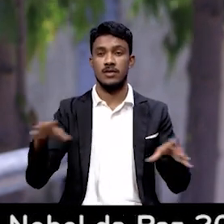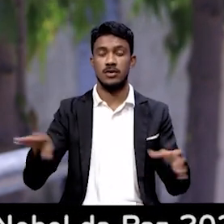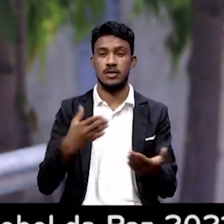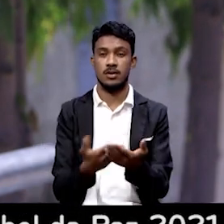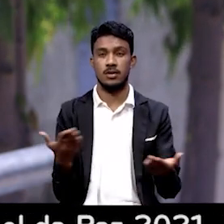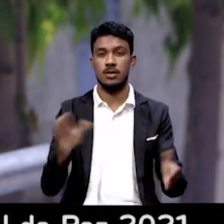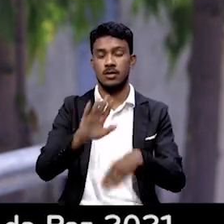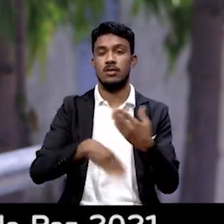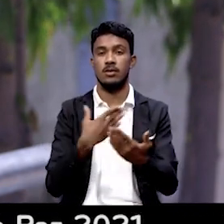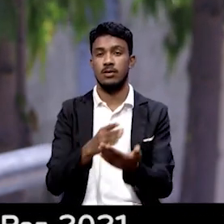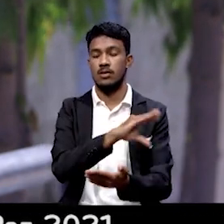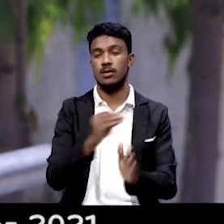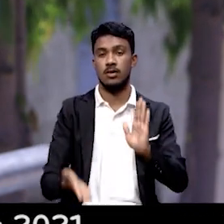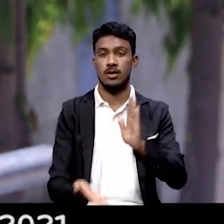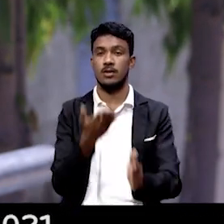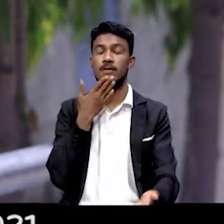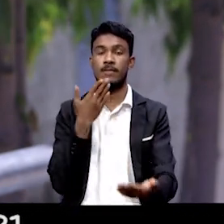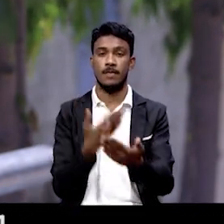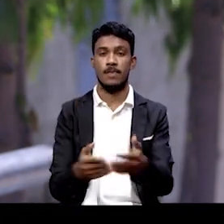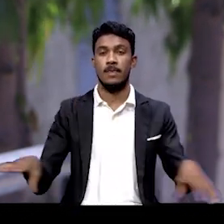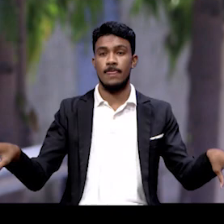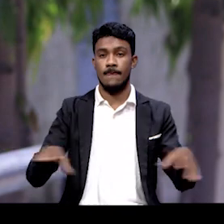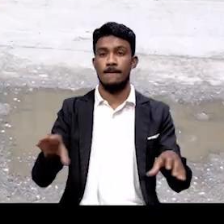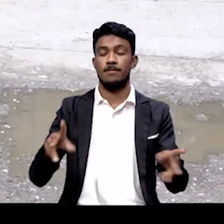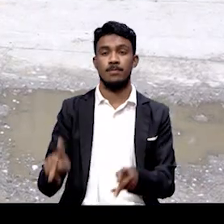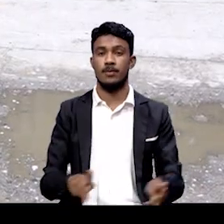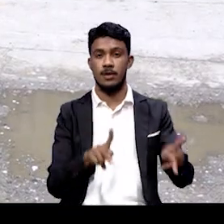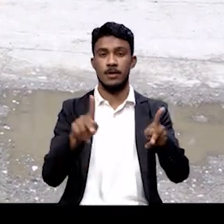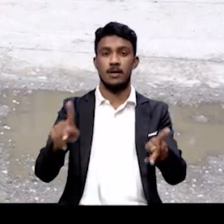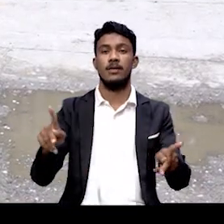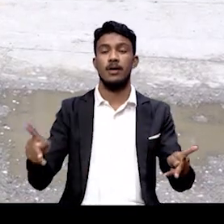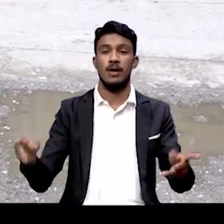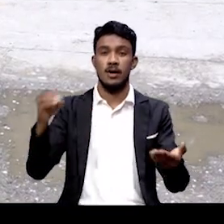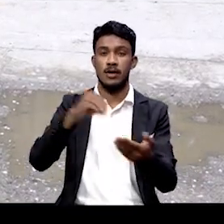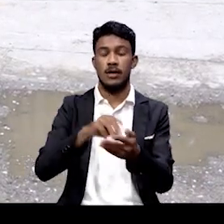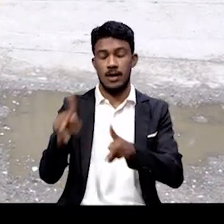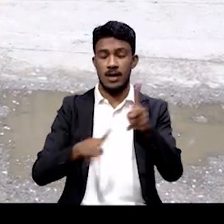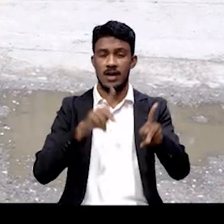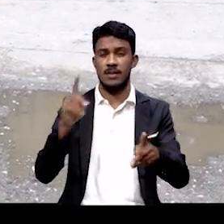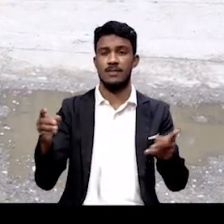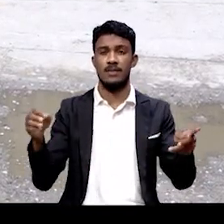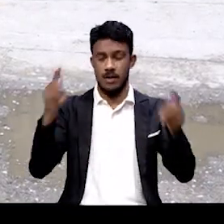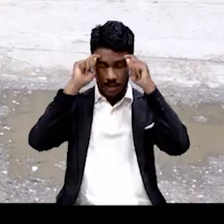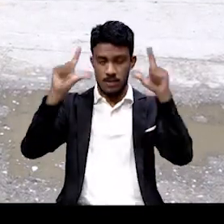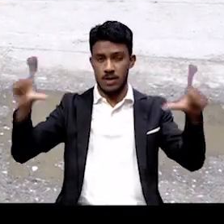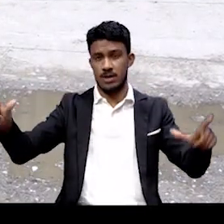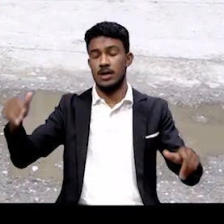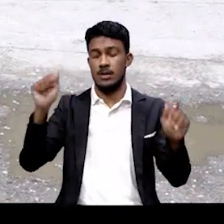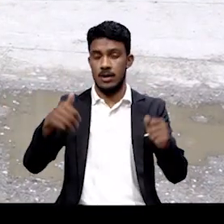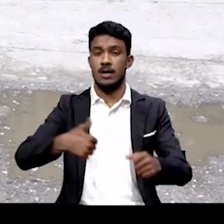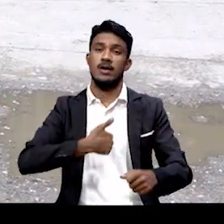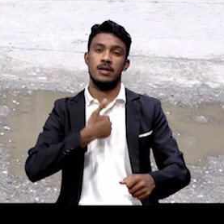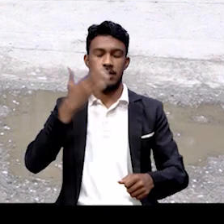infraestrutura, não assaímos qualidade de prestação de serviço público a tu povo Timor-Leste, belecente folim,